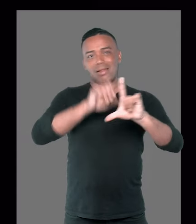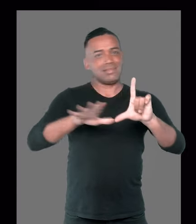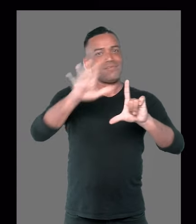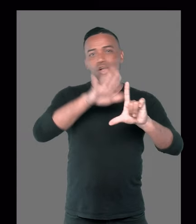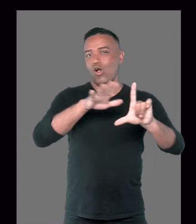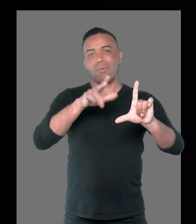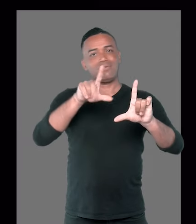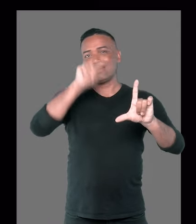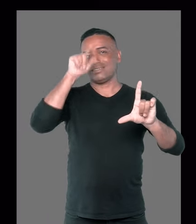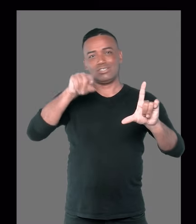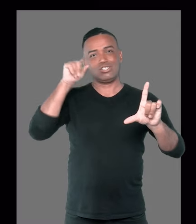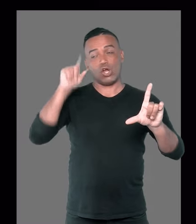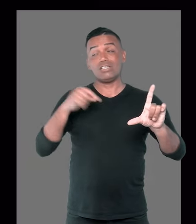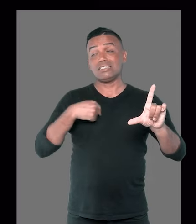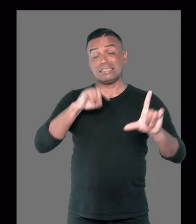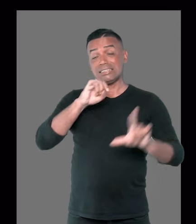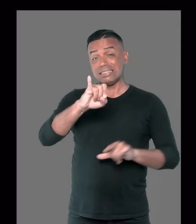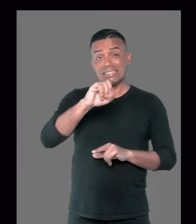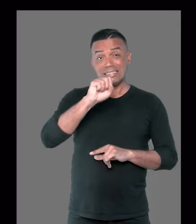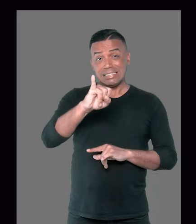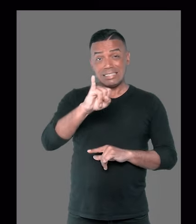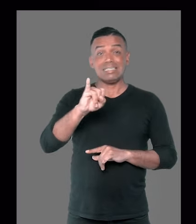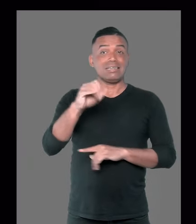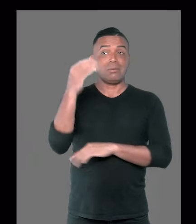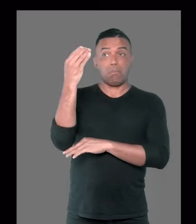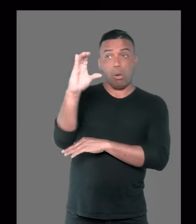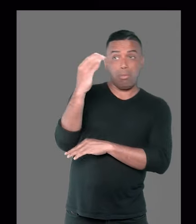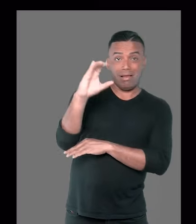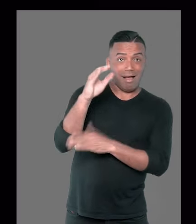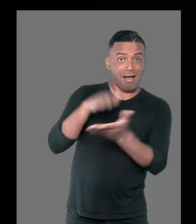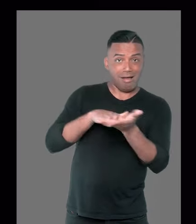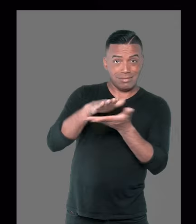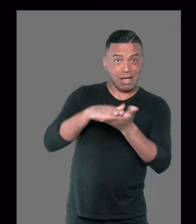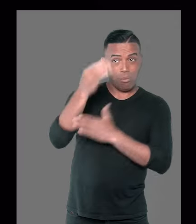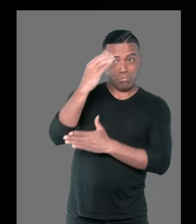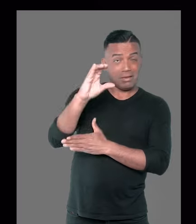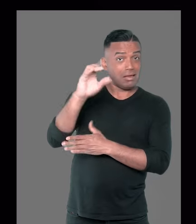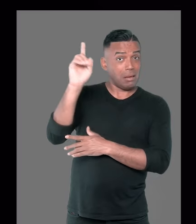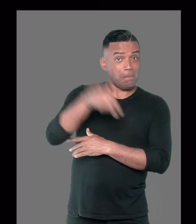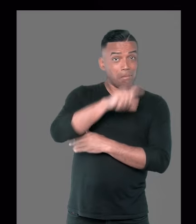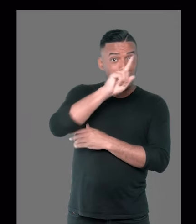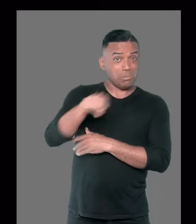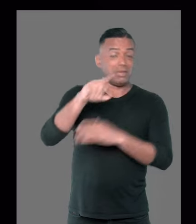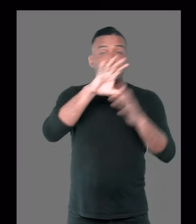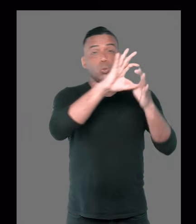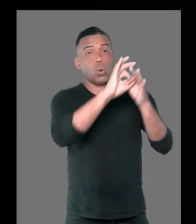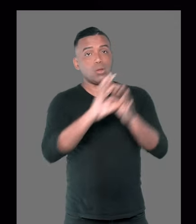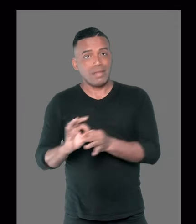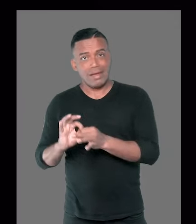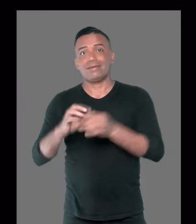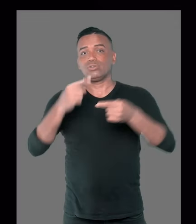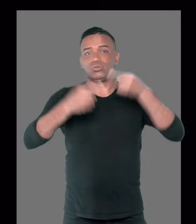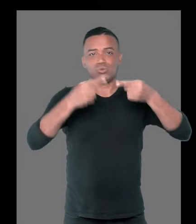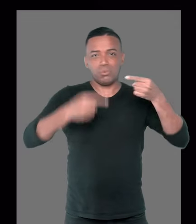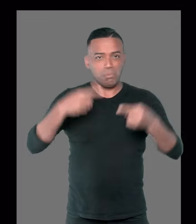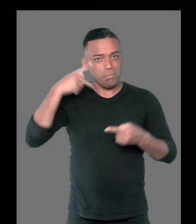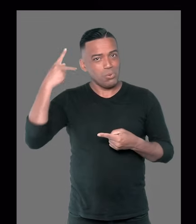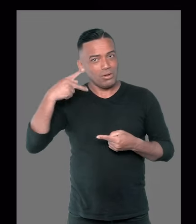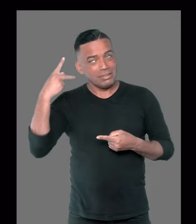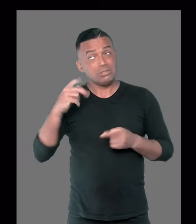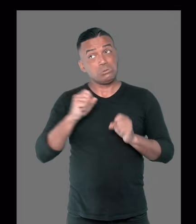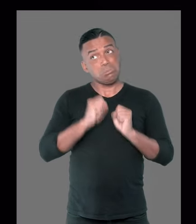E se a gente decidir que vai publicar alguma coisa a menos que seja explicitamente proibido no contexto político quando a gente tá a gente pode